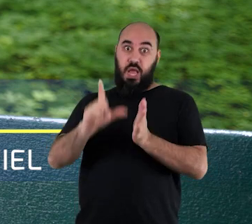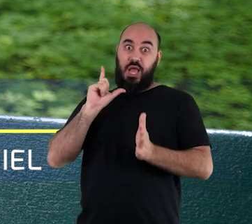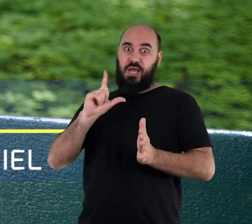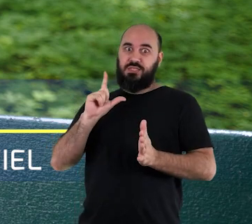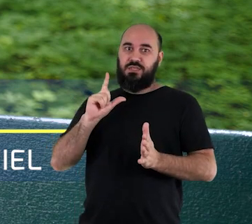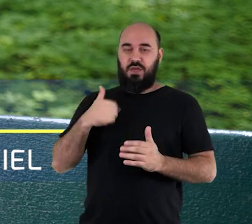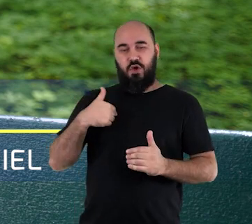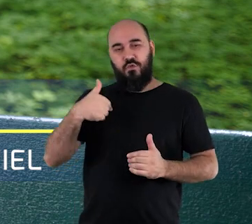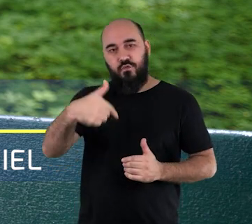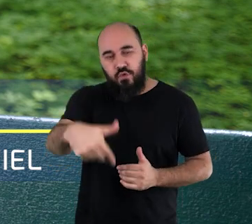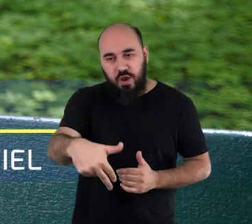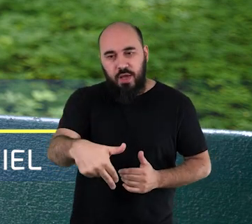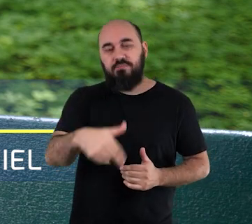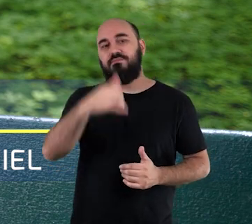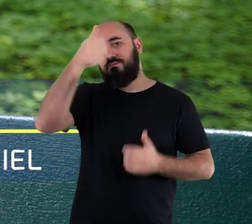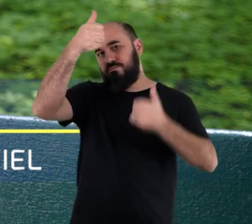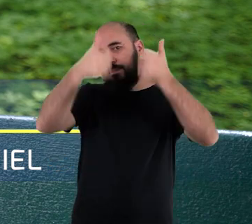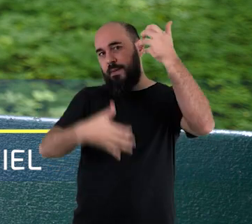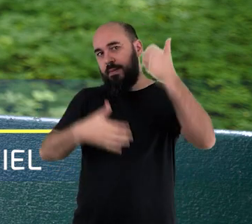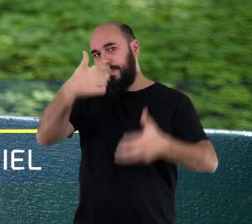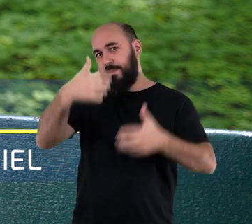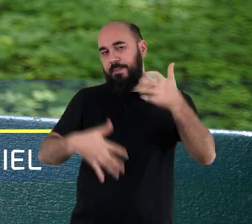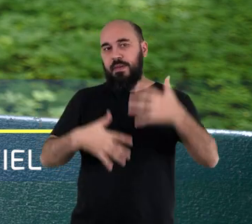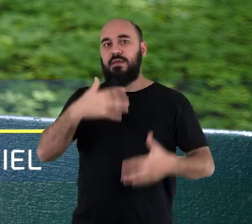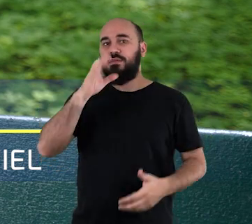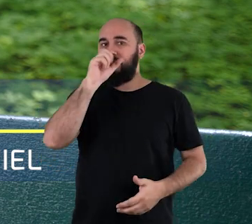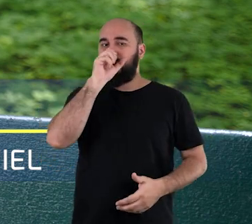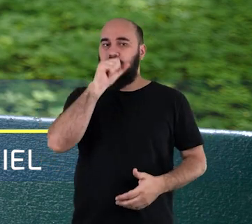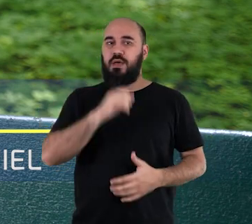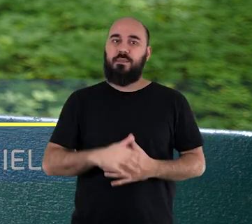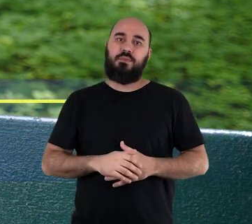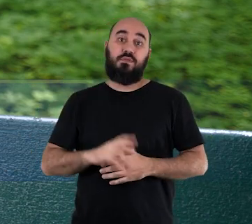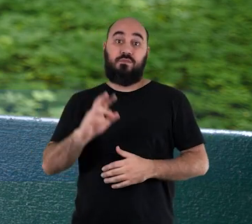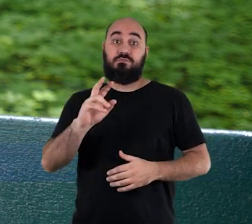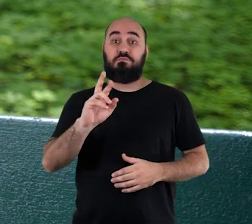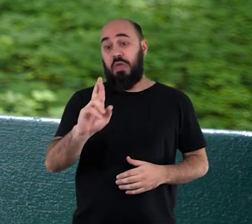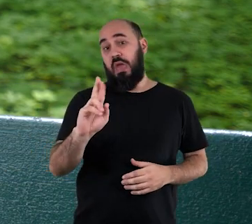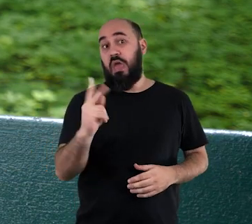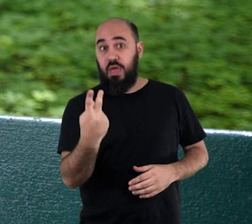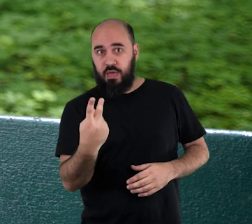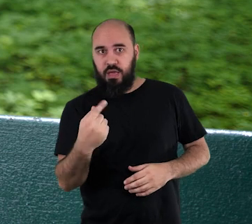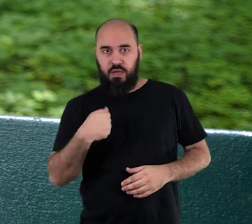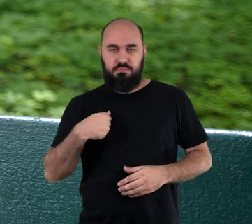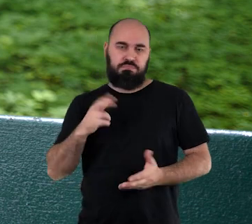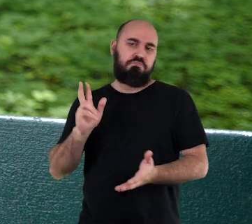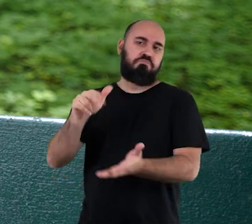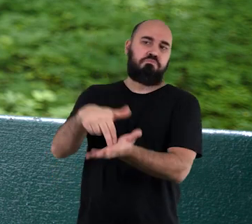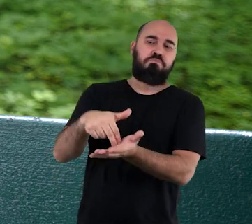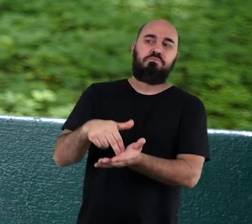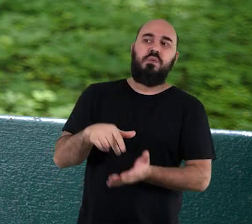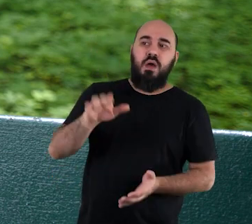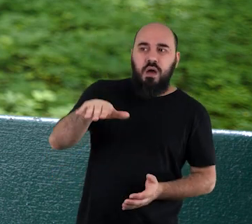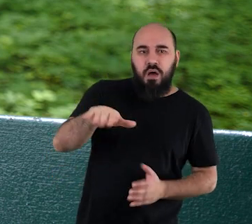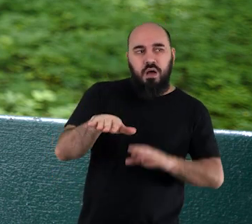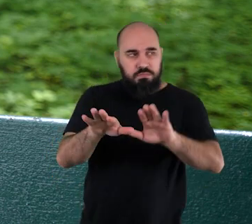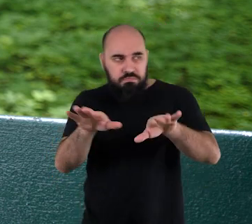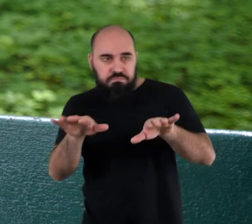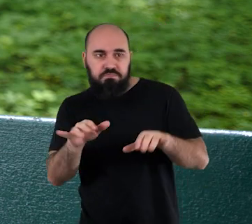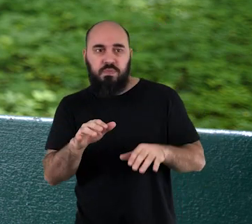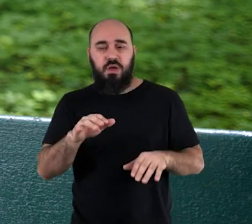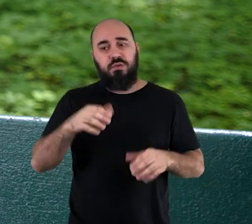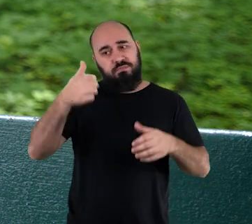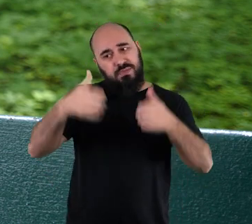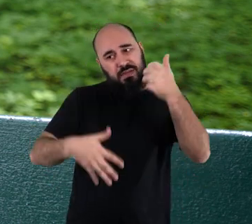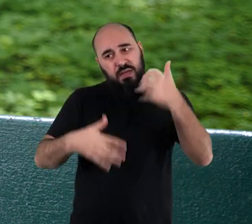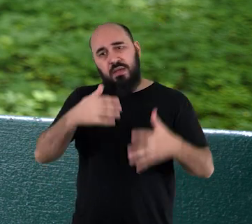sábado. Chegando nesse dia, eu fui até o RH, falei que eu guardaria o sábado, se não